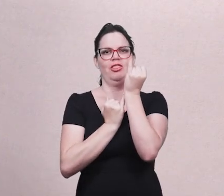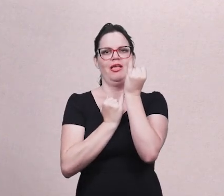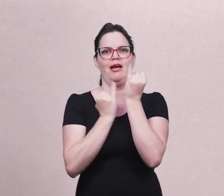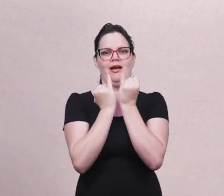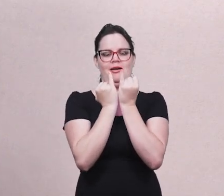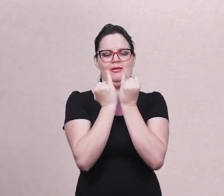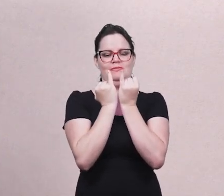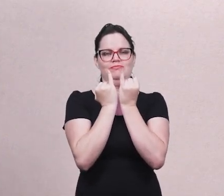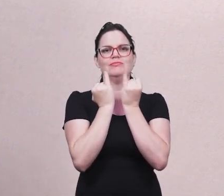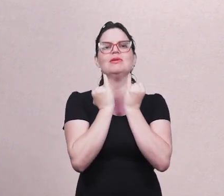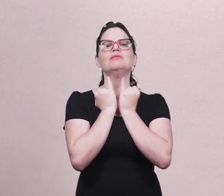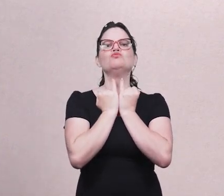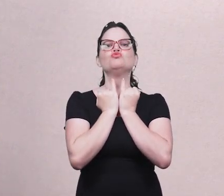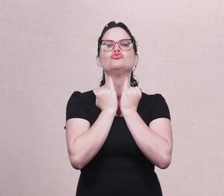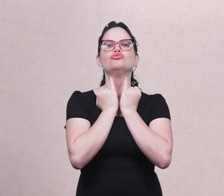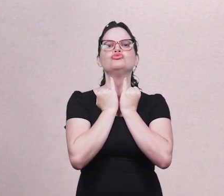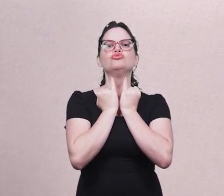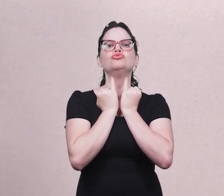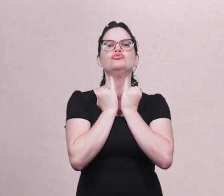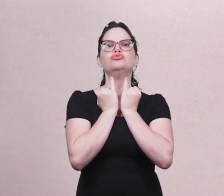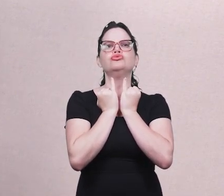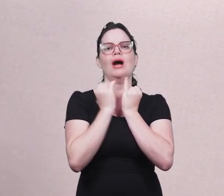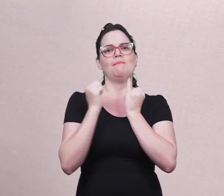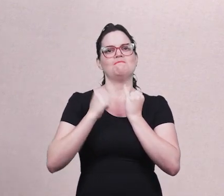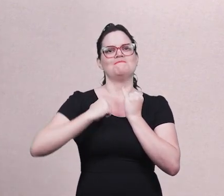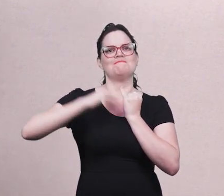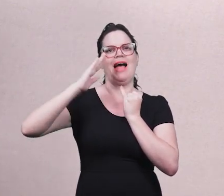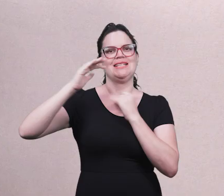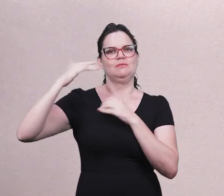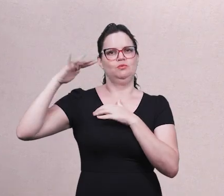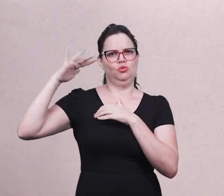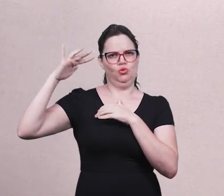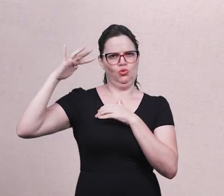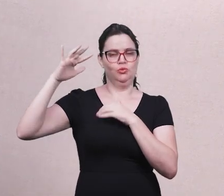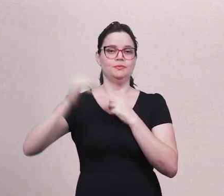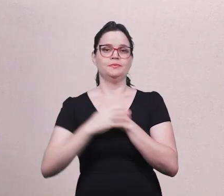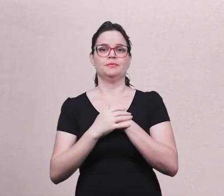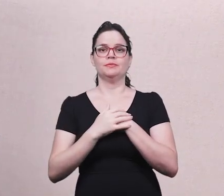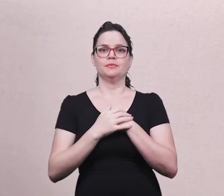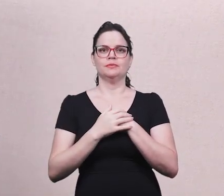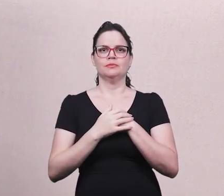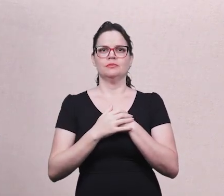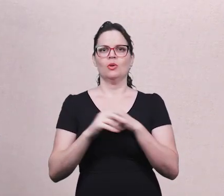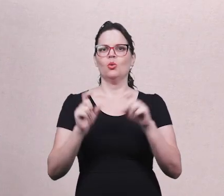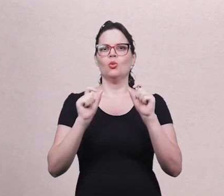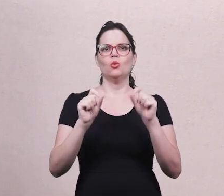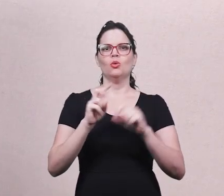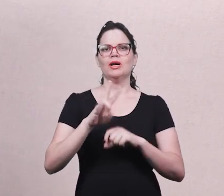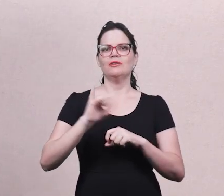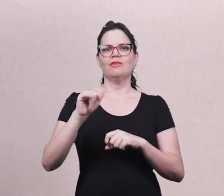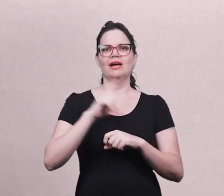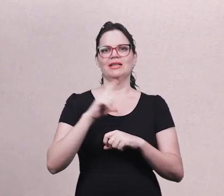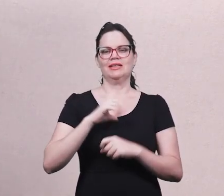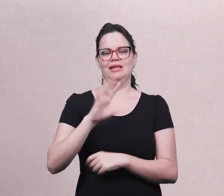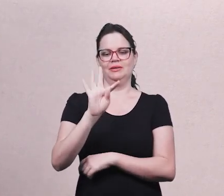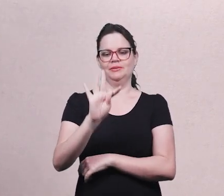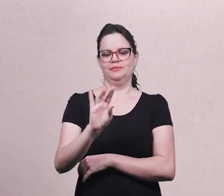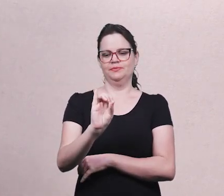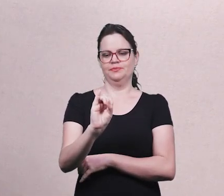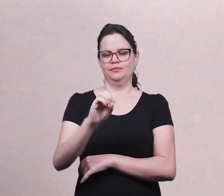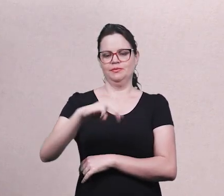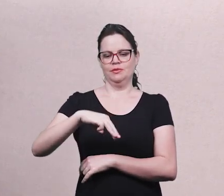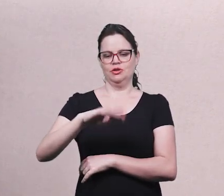de som basal um pouco mais elevado para o agudo. E o que vai determinar o timbre